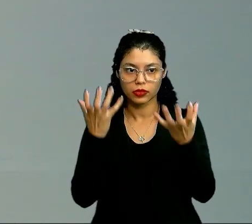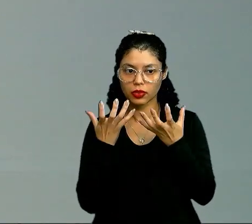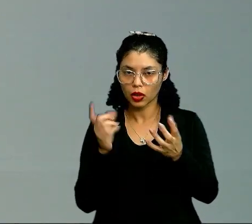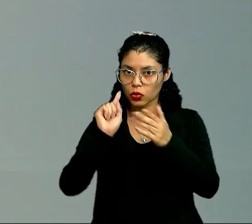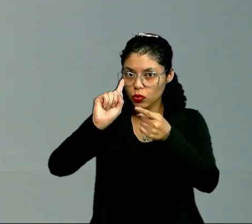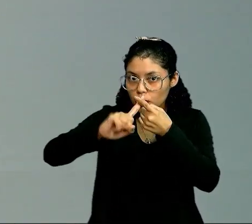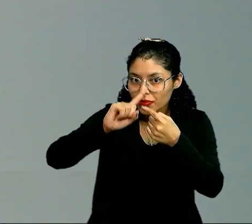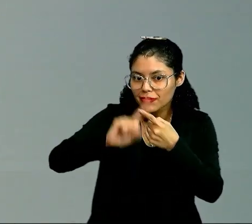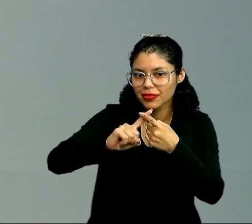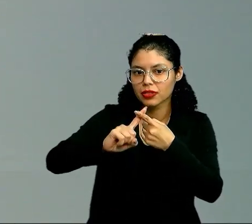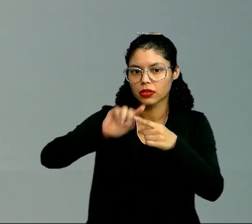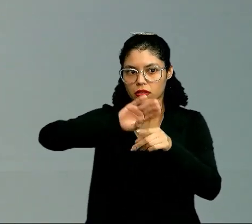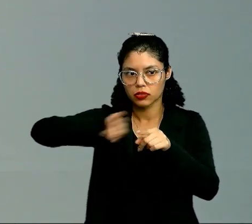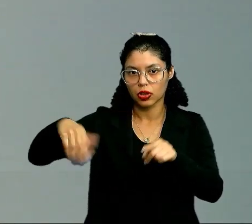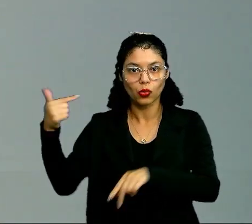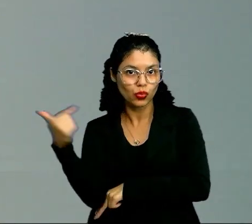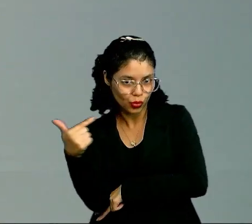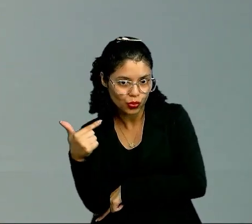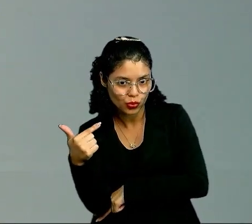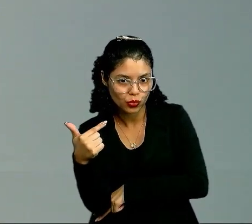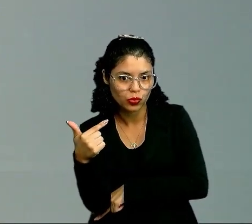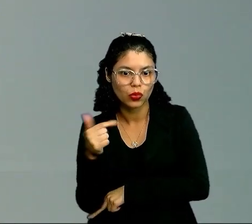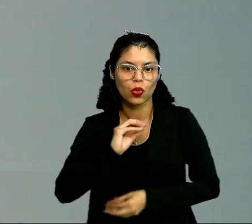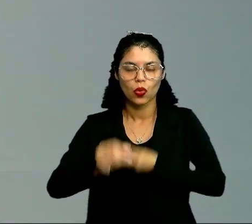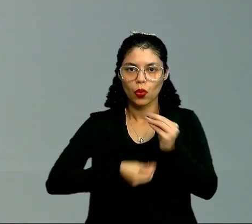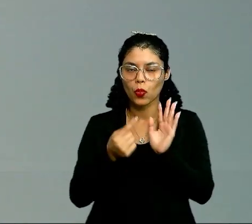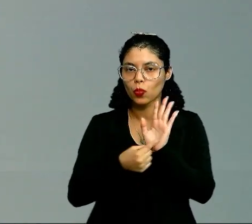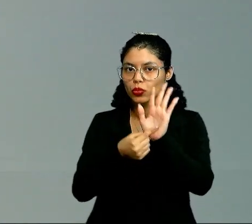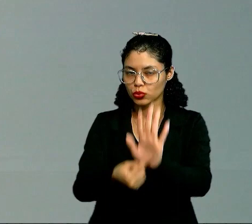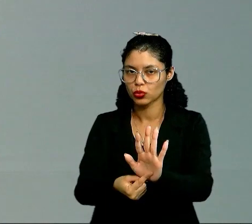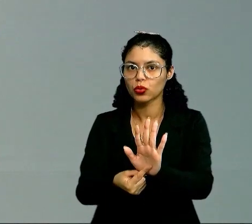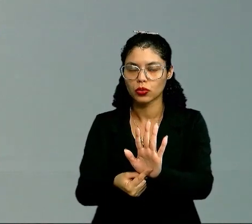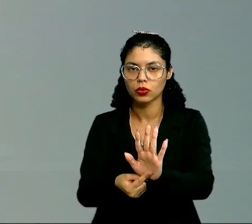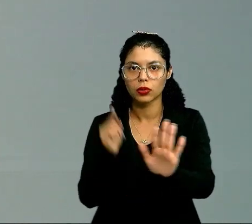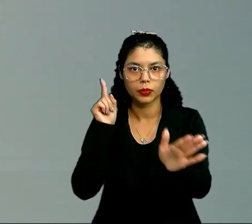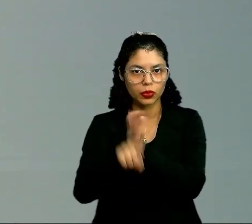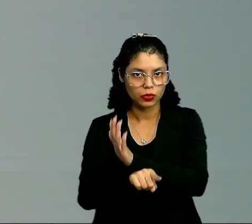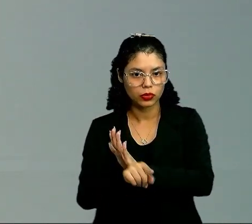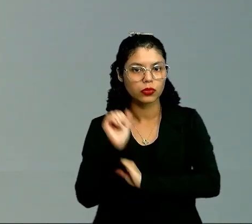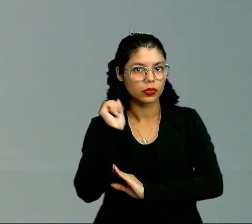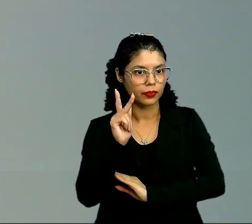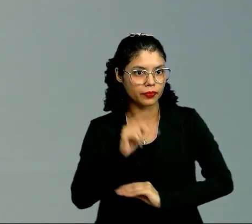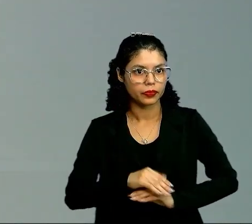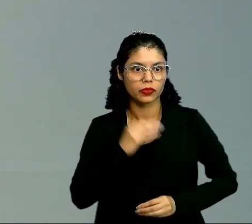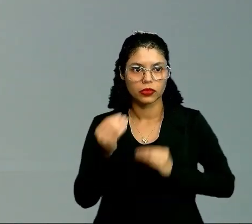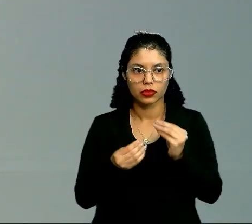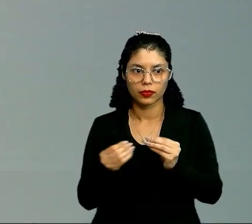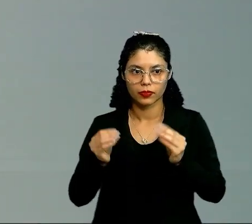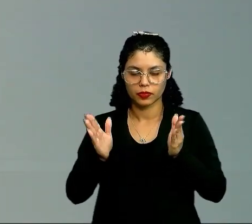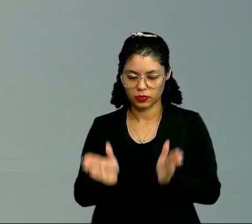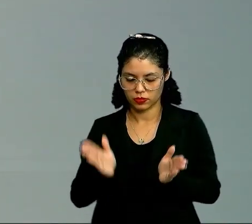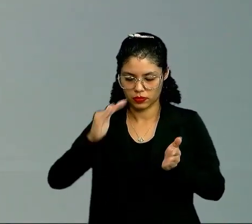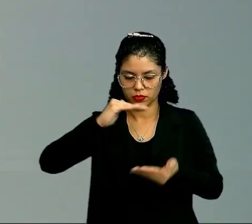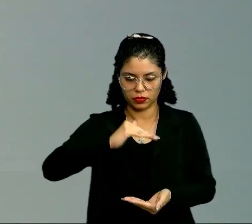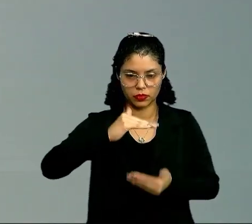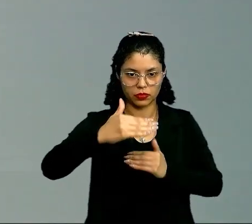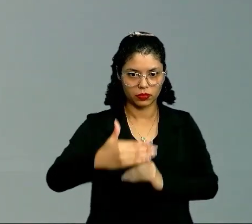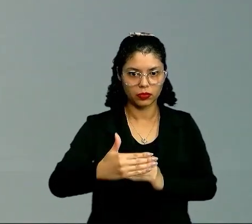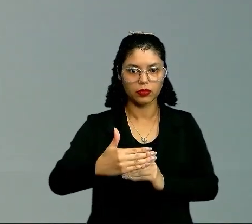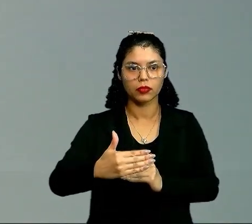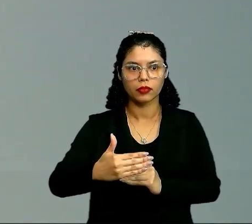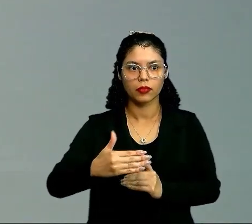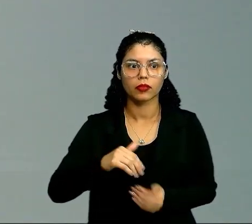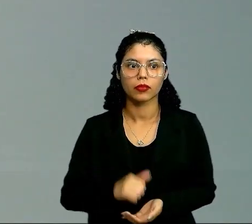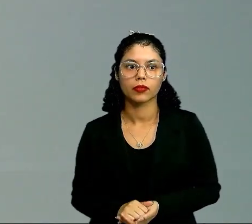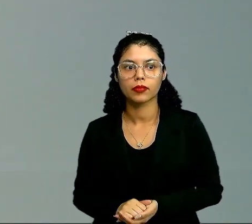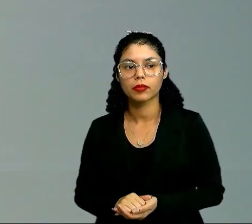do primeiro sólido tirar o segundo, como mostrou a questão. Então, por exemplo, eu tenho aqui o cubo. Eu